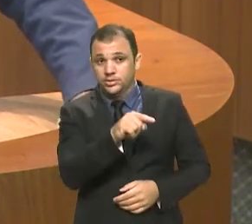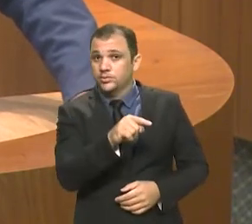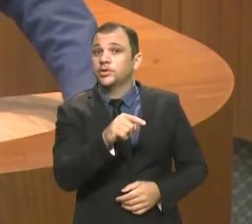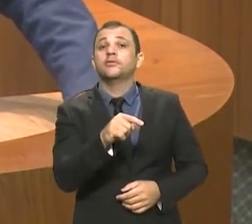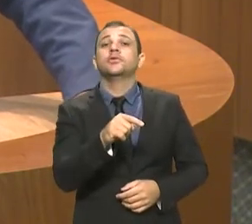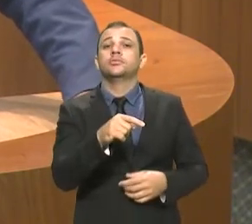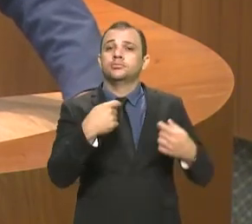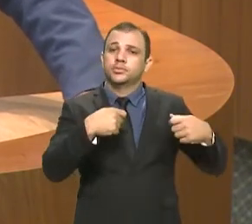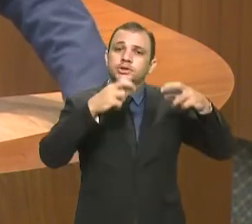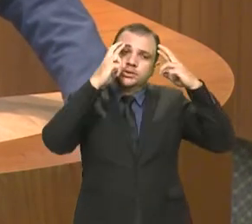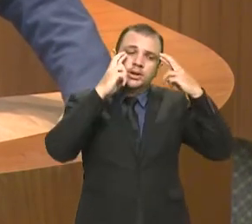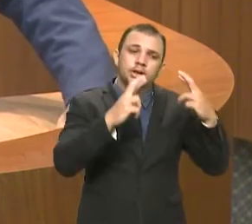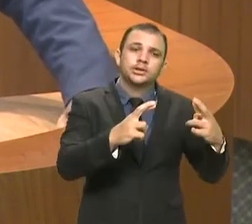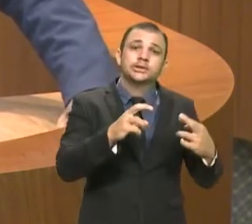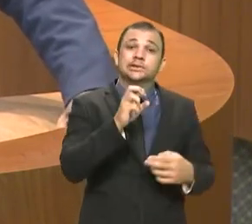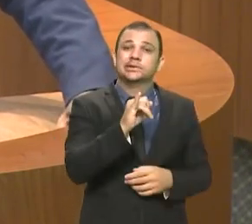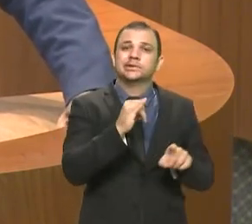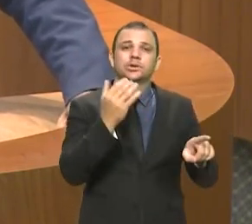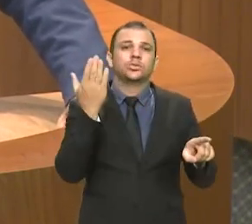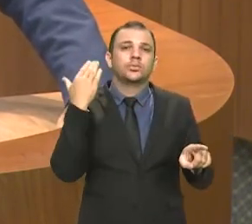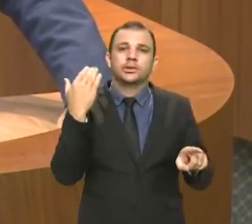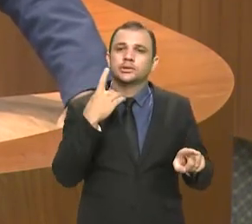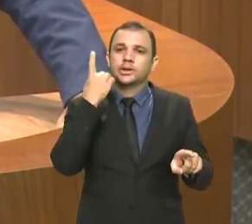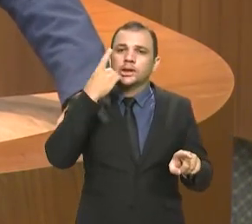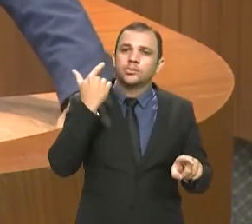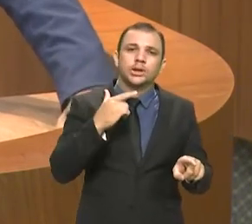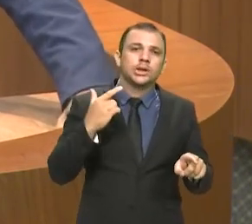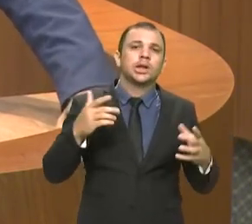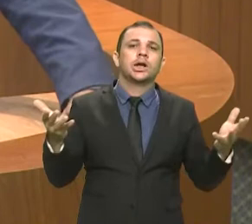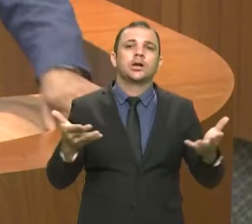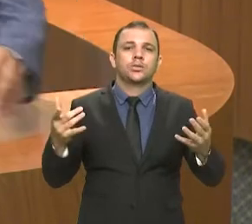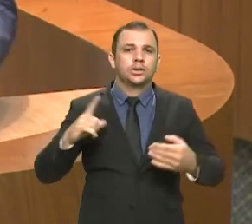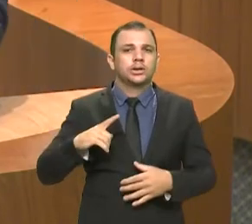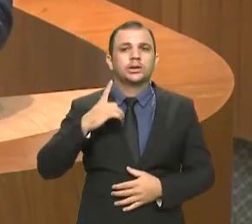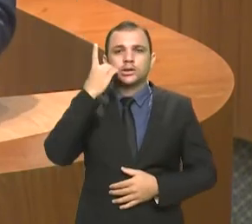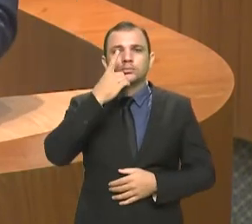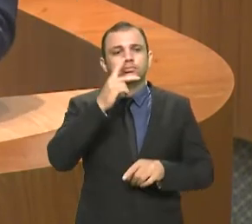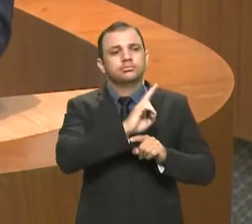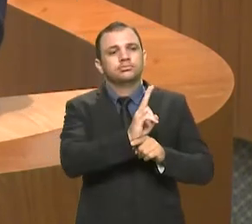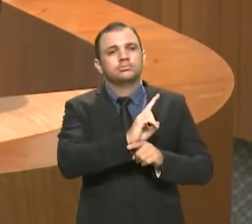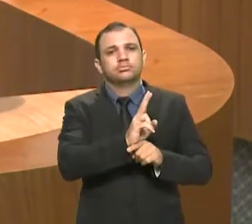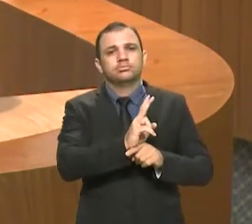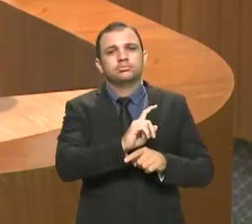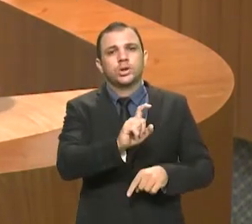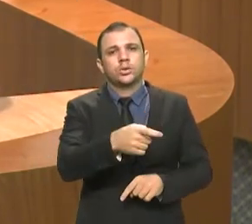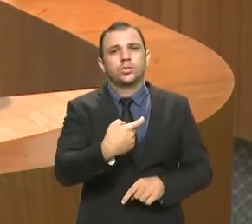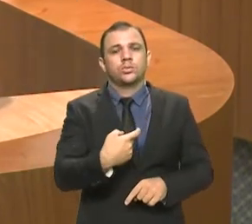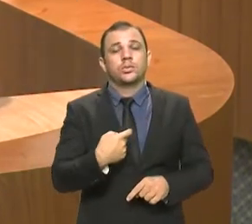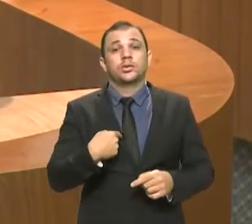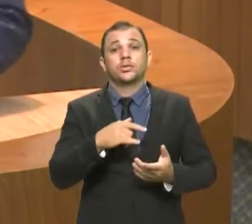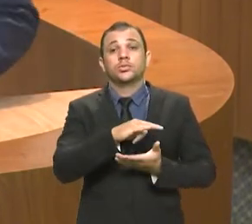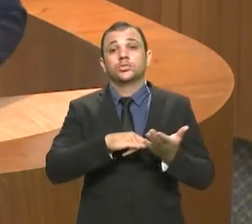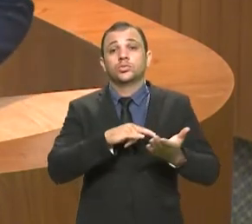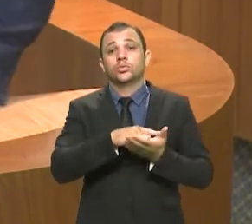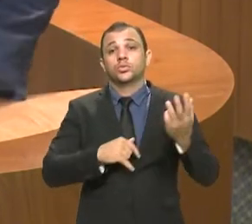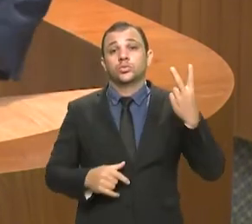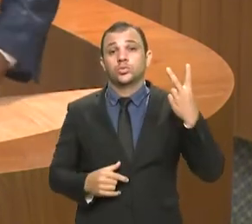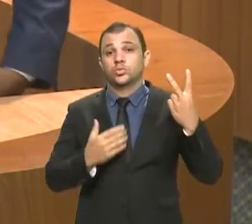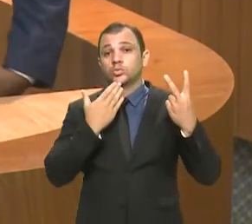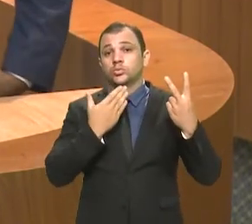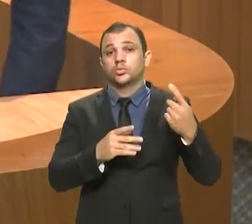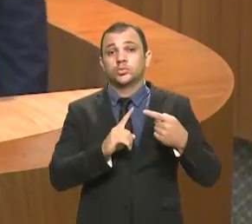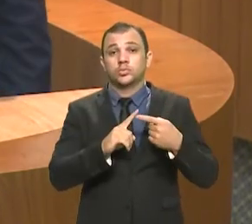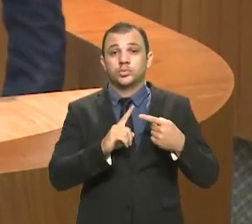tem um deputado que fiscaliza e que cobra. E protocolamos dois ofícios na cidade de Lagoa do Mato. Uma solicitando reajuste e a outra